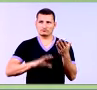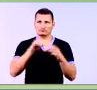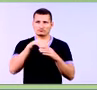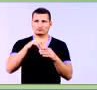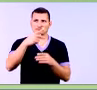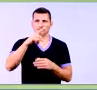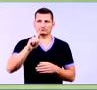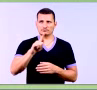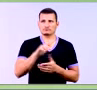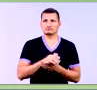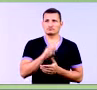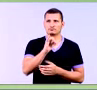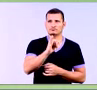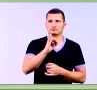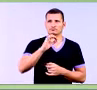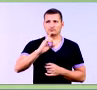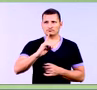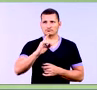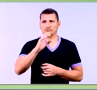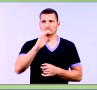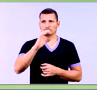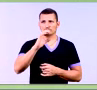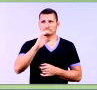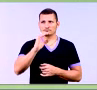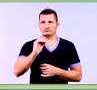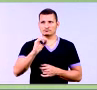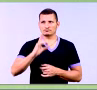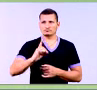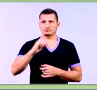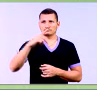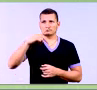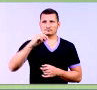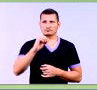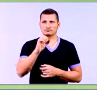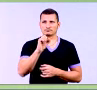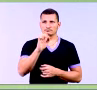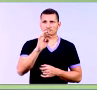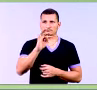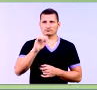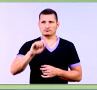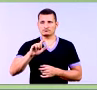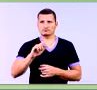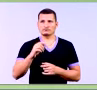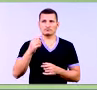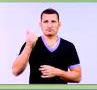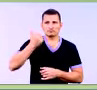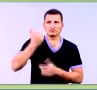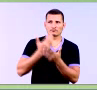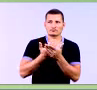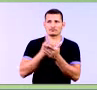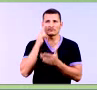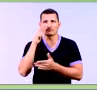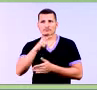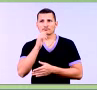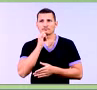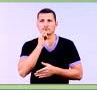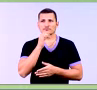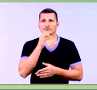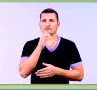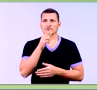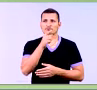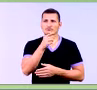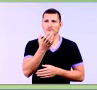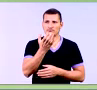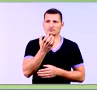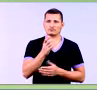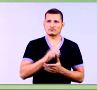com o ID código postal. Na primeira aula nós vimos esse exemplo, olha. Se eu quisesse recuperar esse valor,